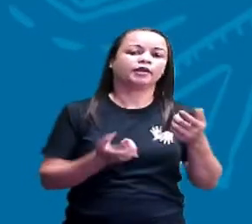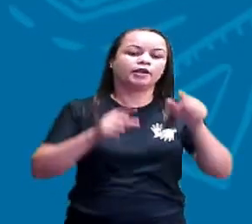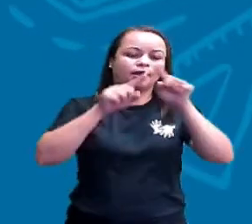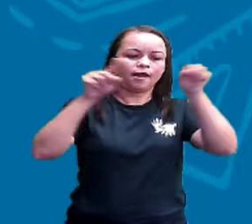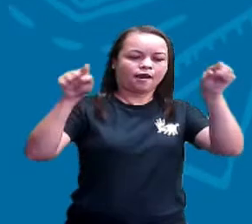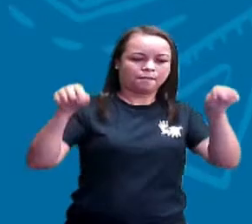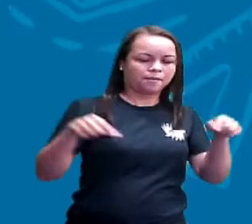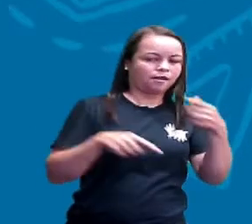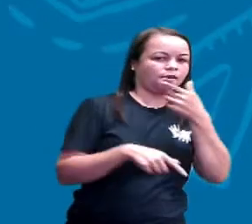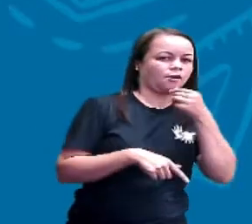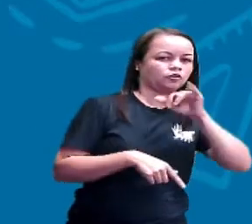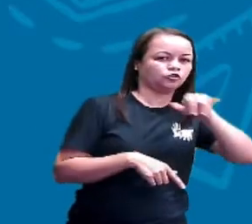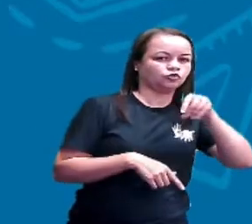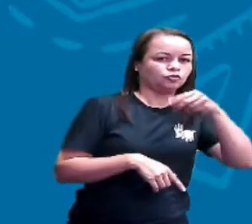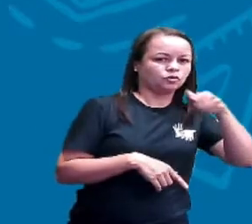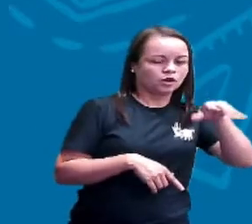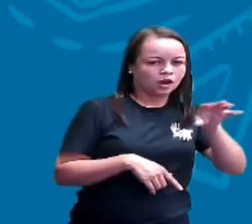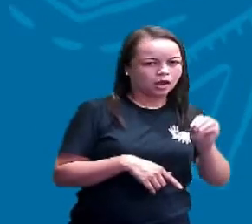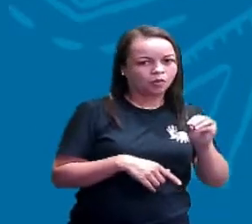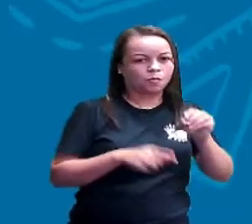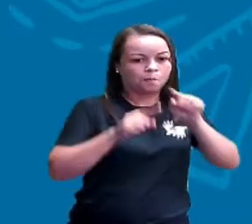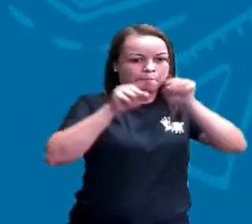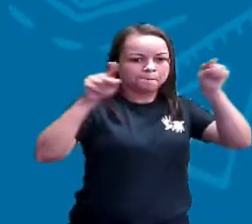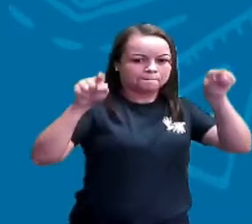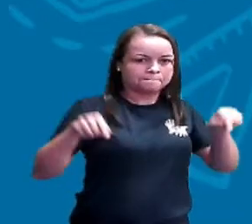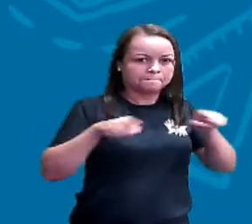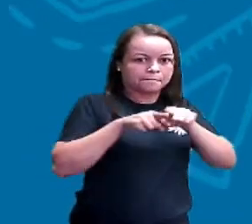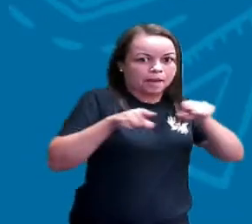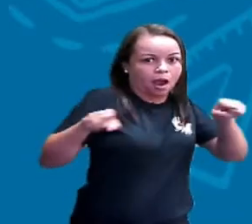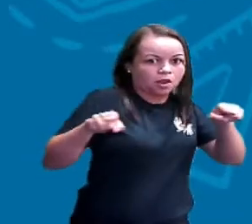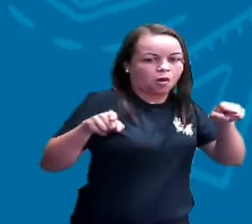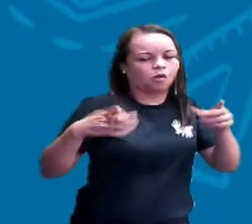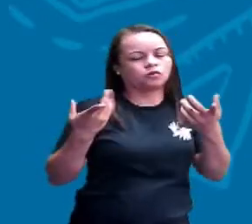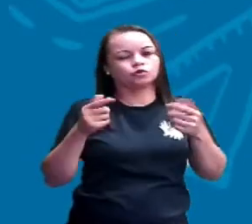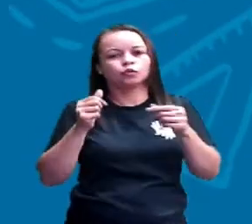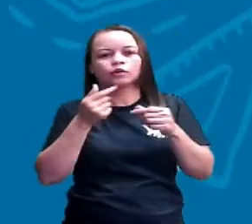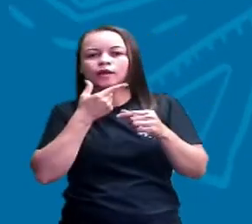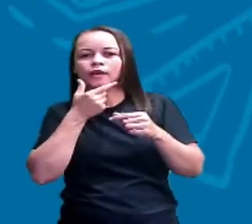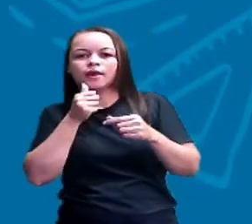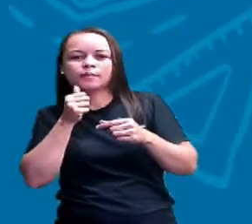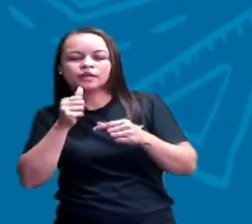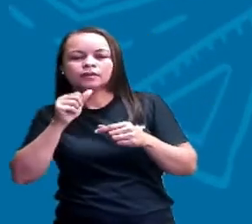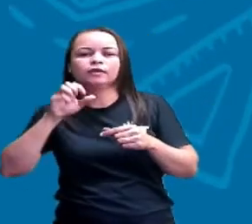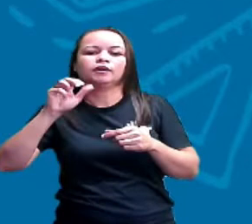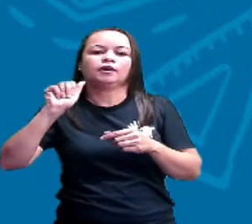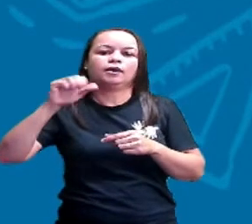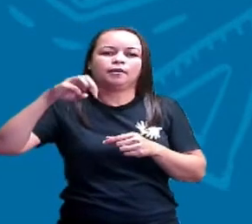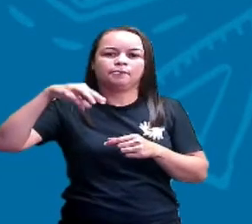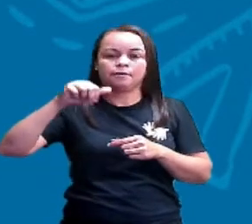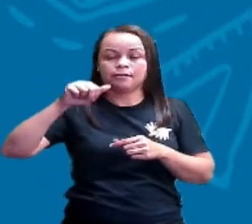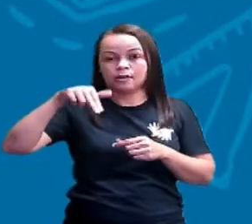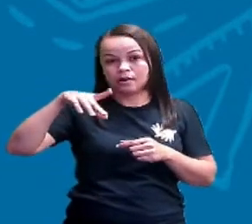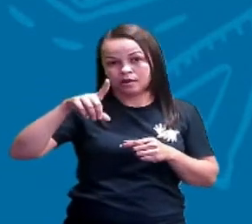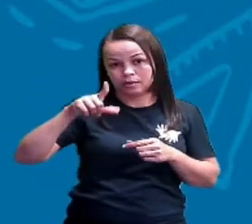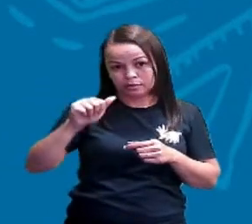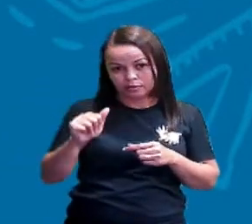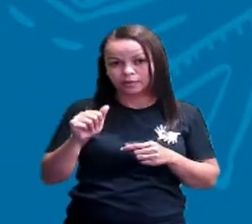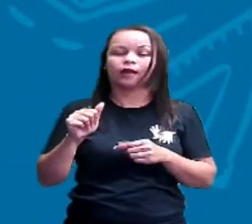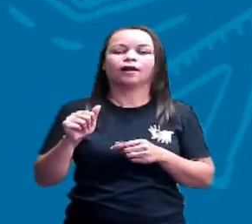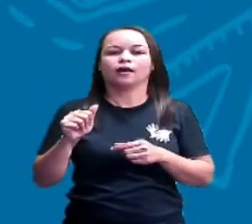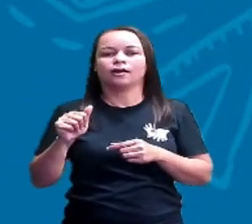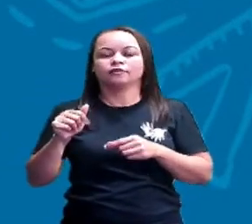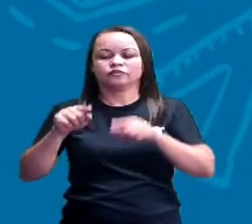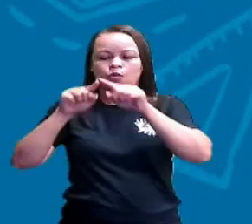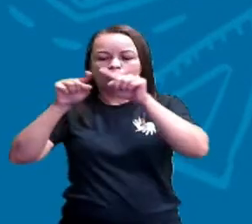ficou maior do que a barra de Amanda? Porque João é maior do que Amanda. Então, o João tem